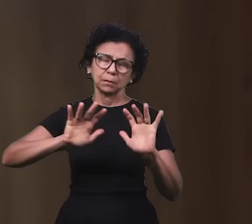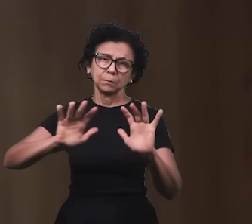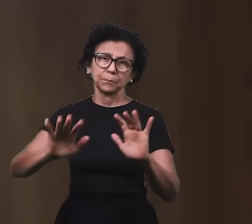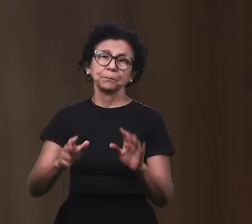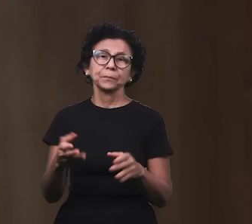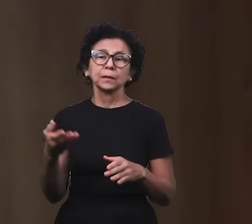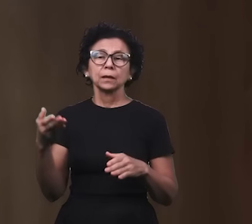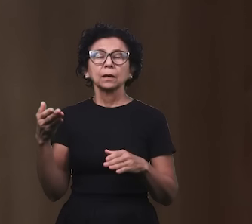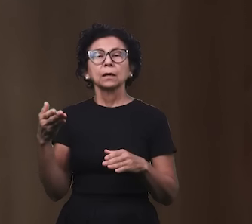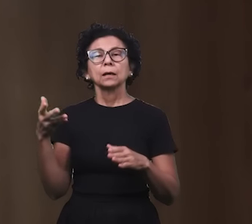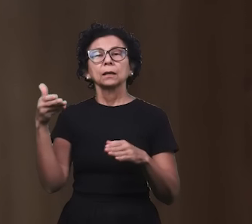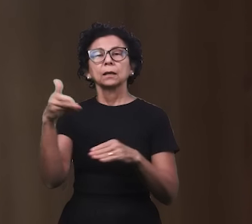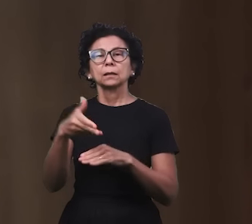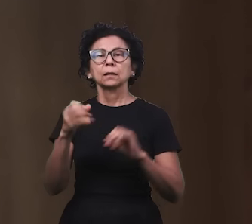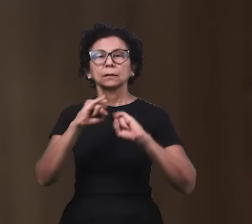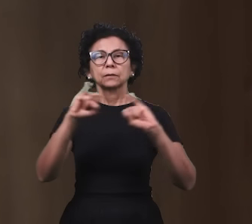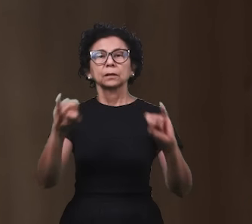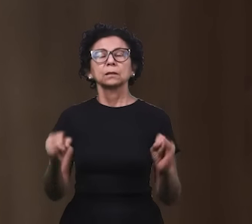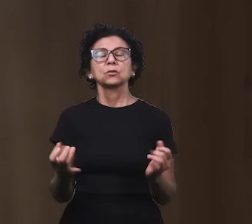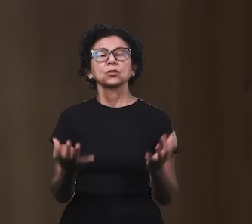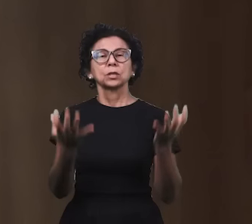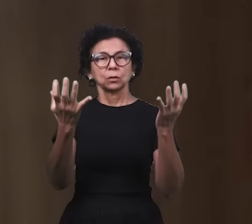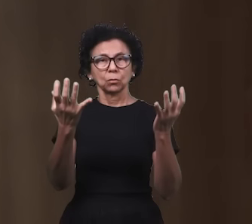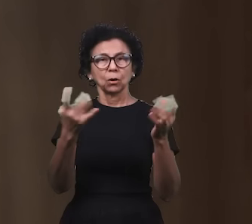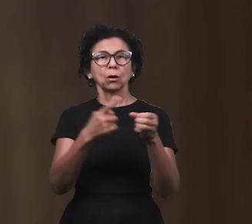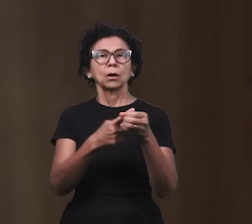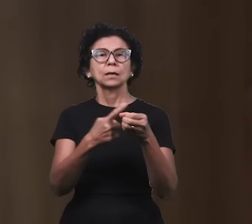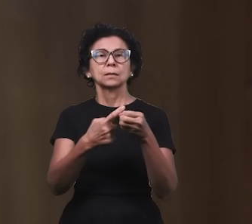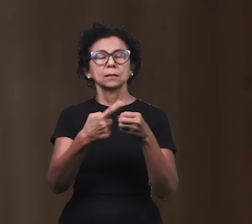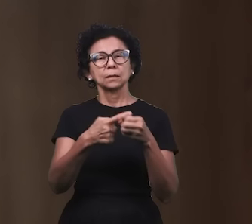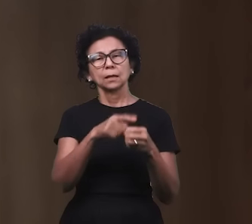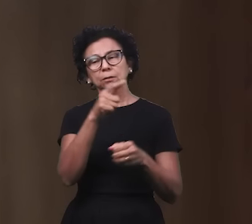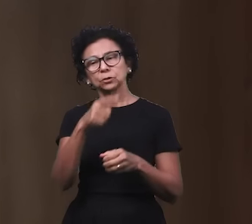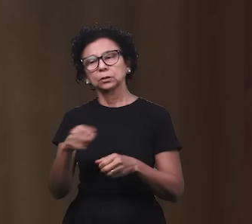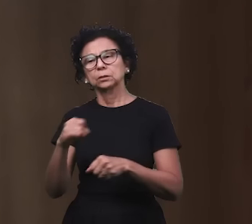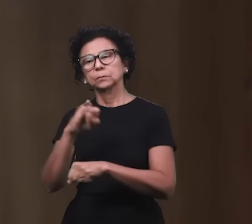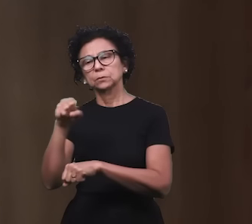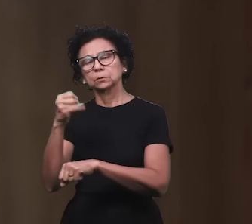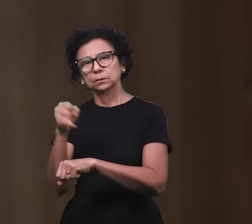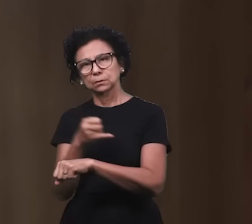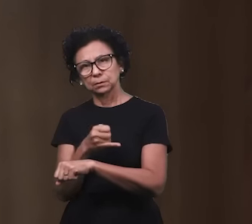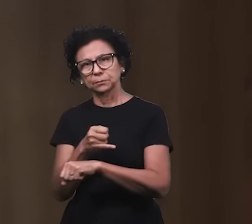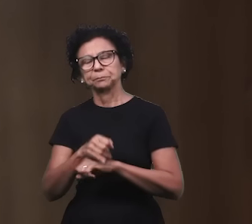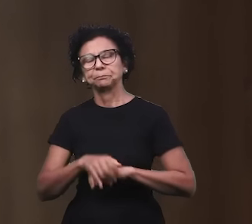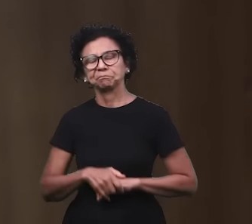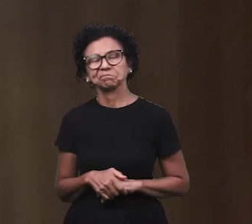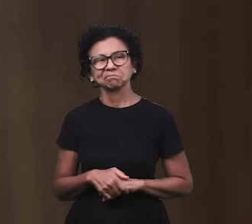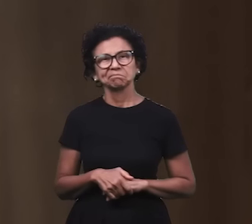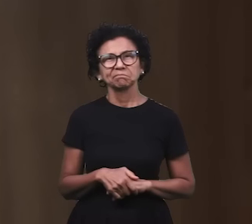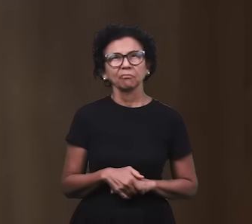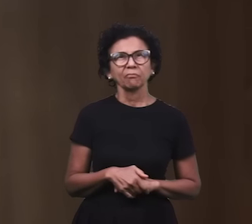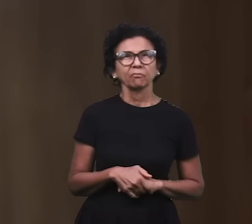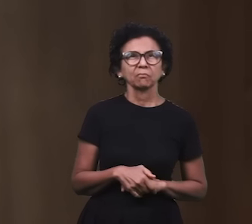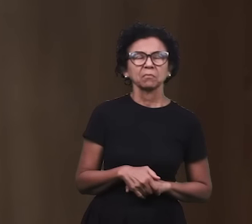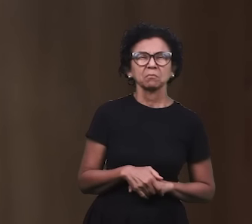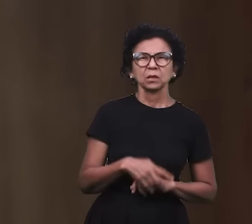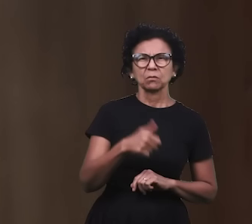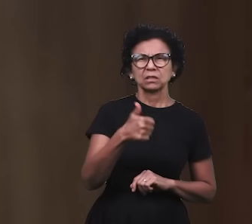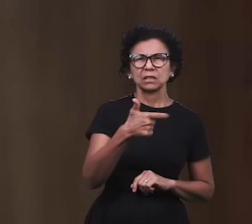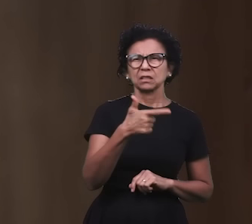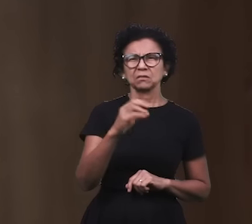Jericó subiam para Jerusalém. Então, um trajeto de em torno de